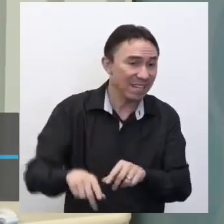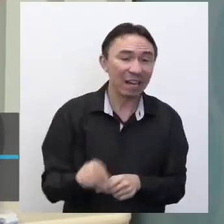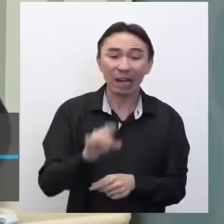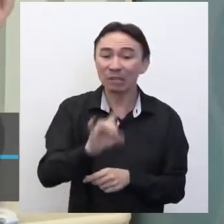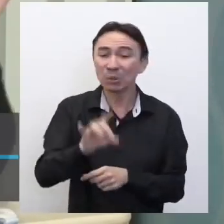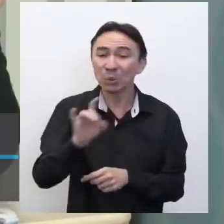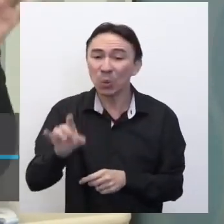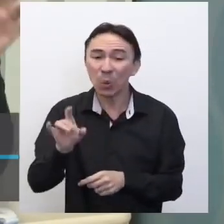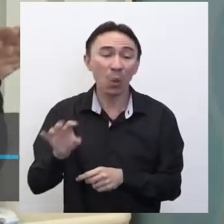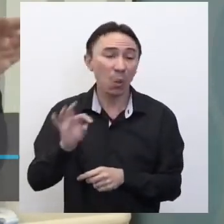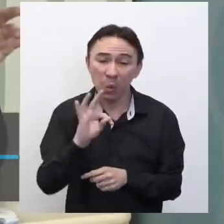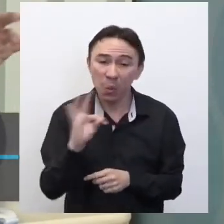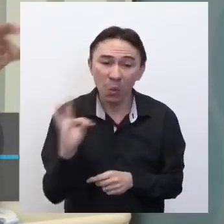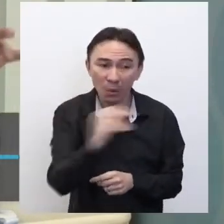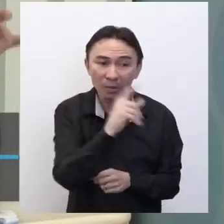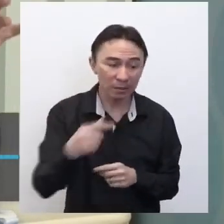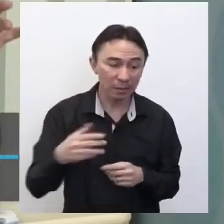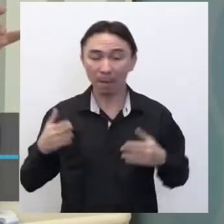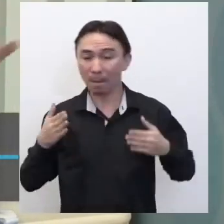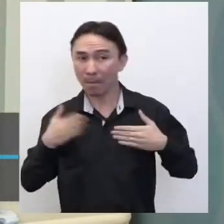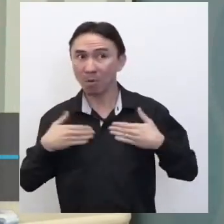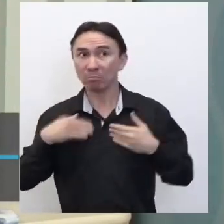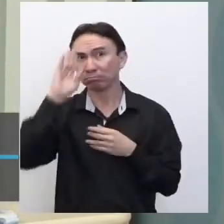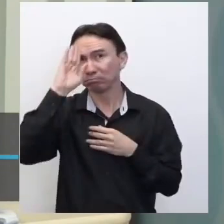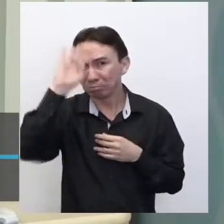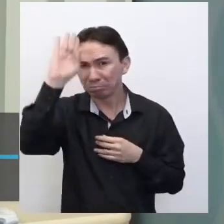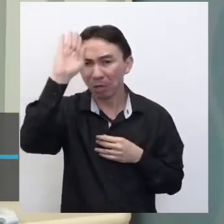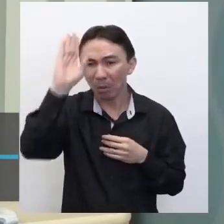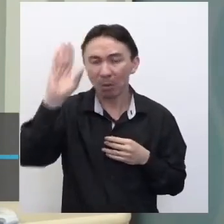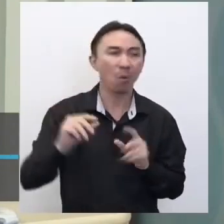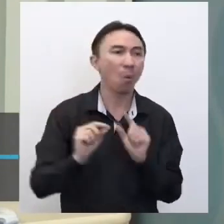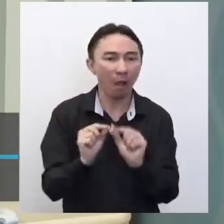virtudes, e a forma como a natureza criou